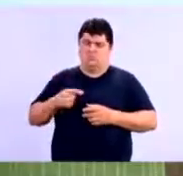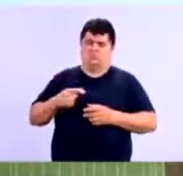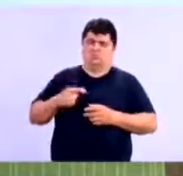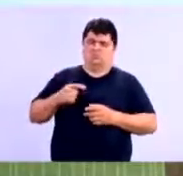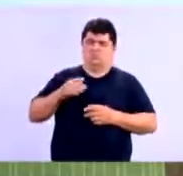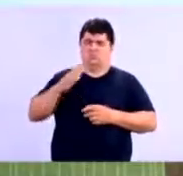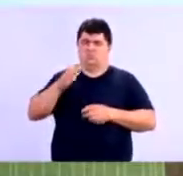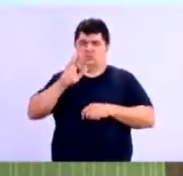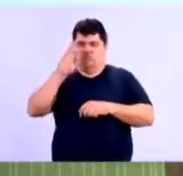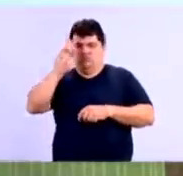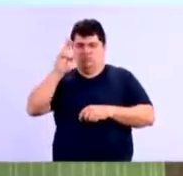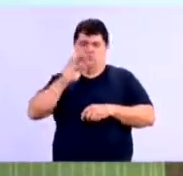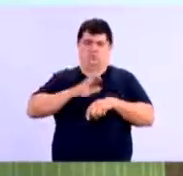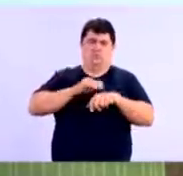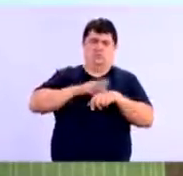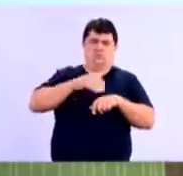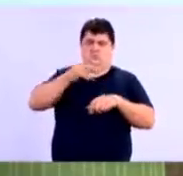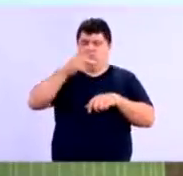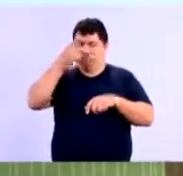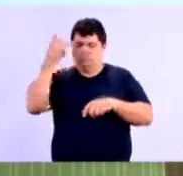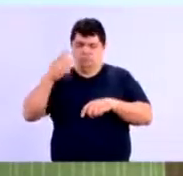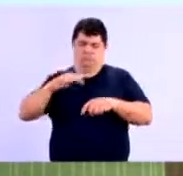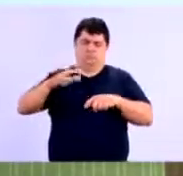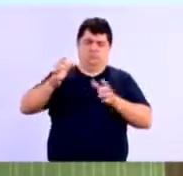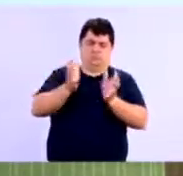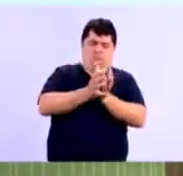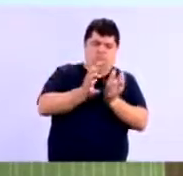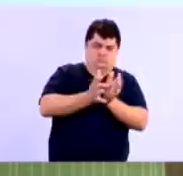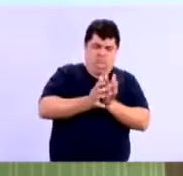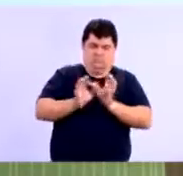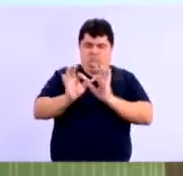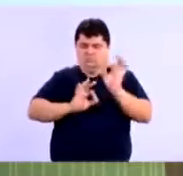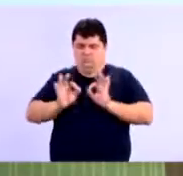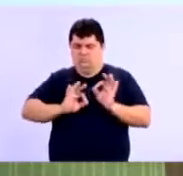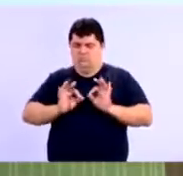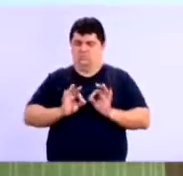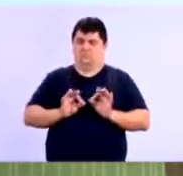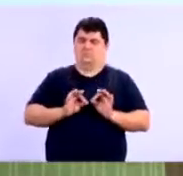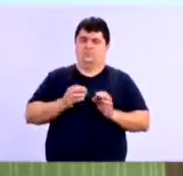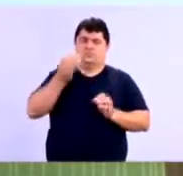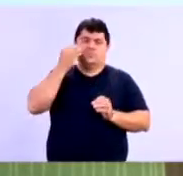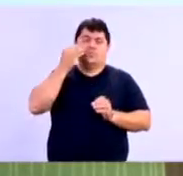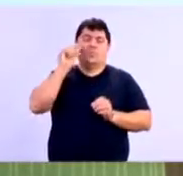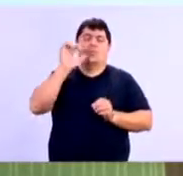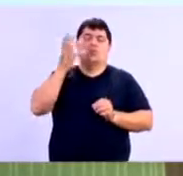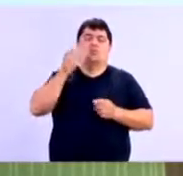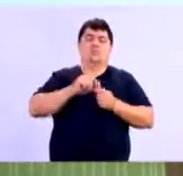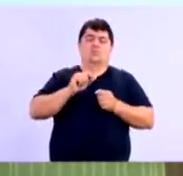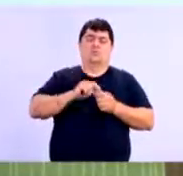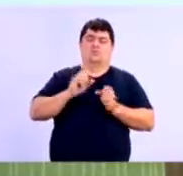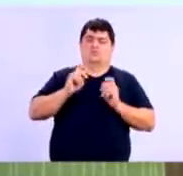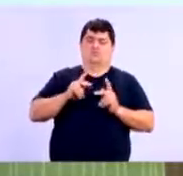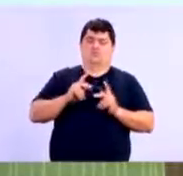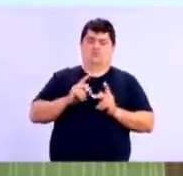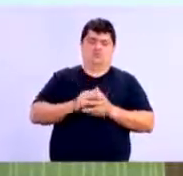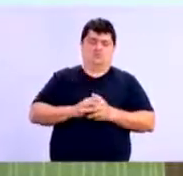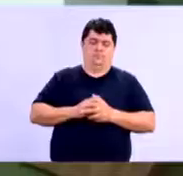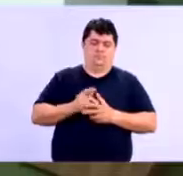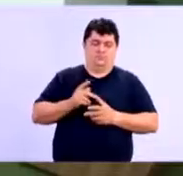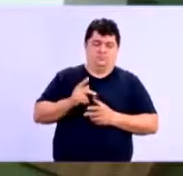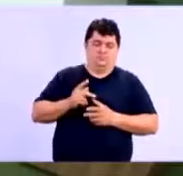ou empregados, ou atividade comercial que você estiver exercendo, vamos ver o que a gente vai fazer. Correto, professora